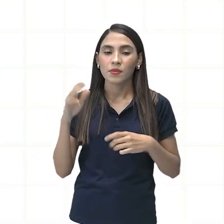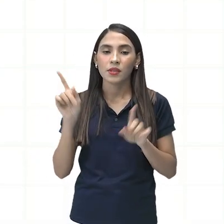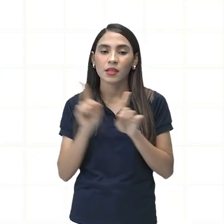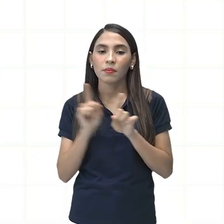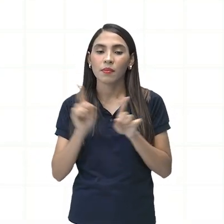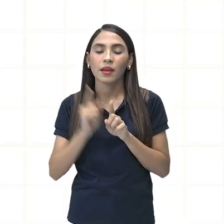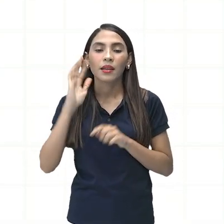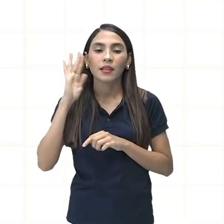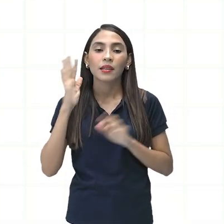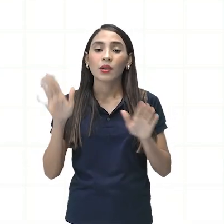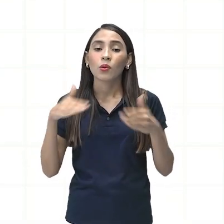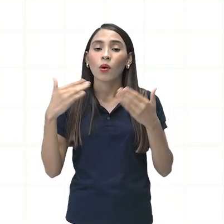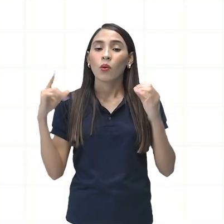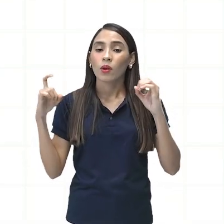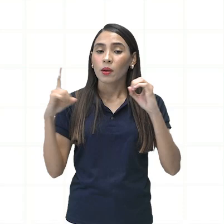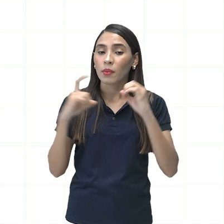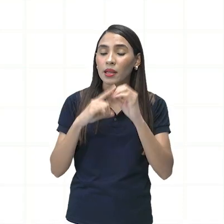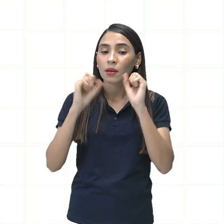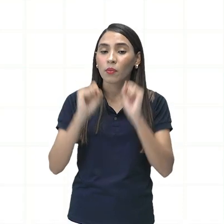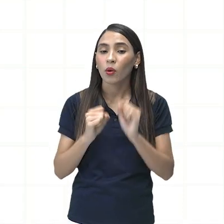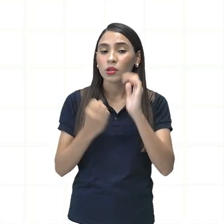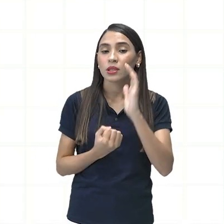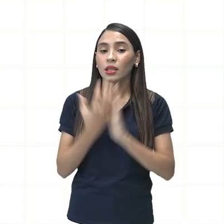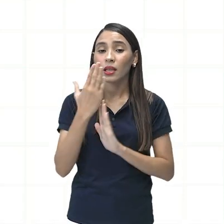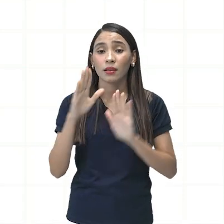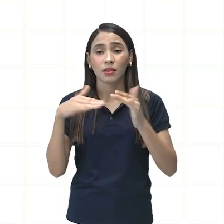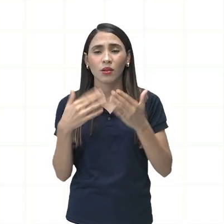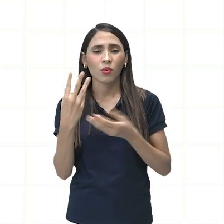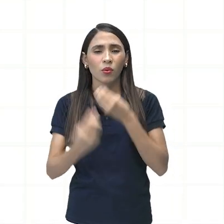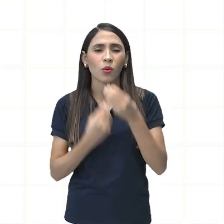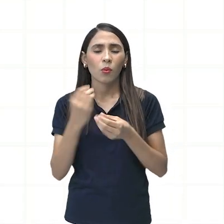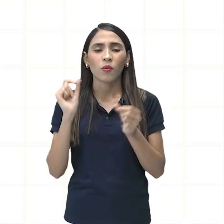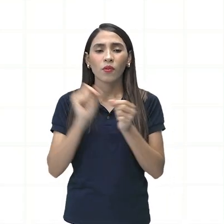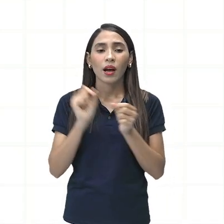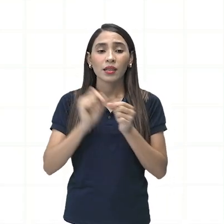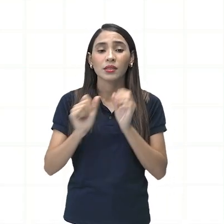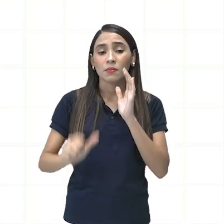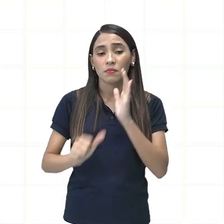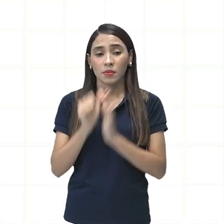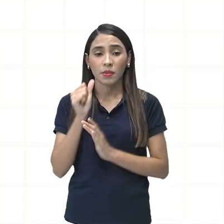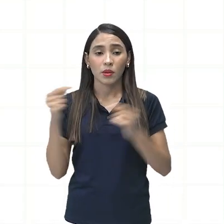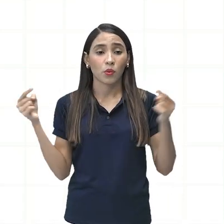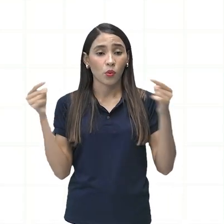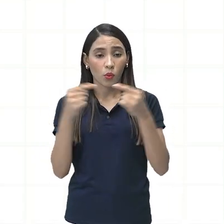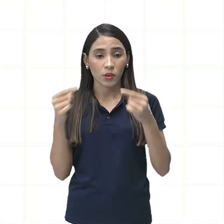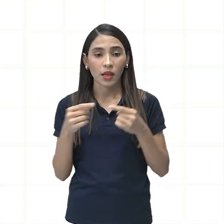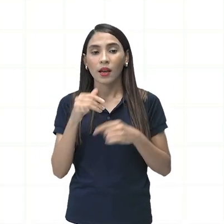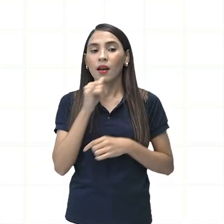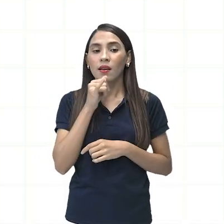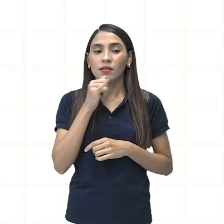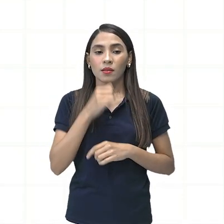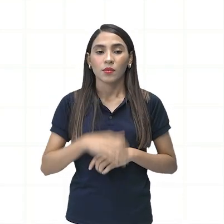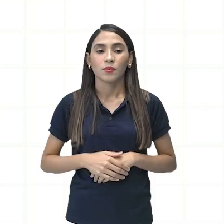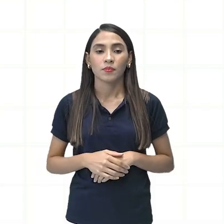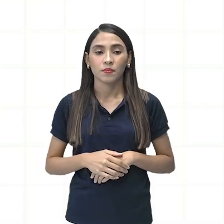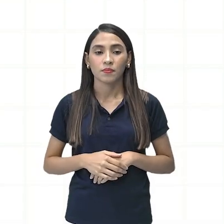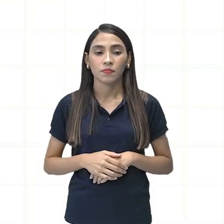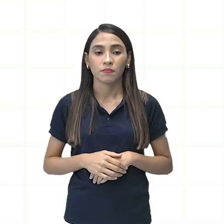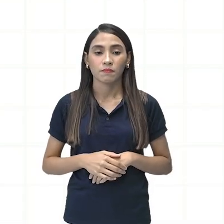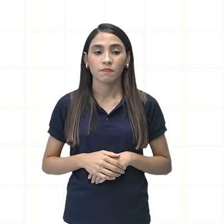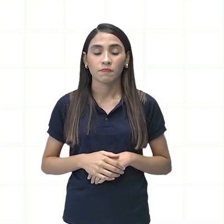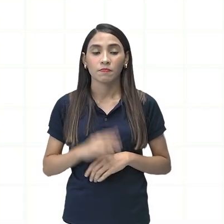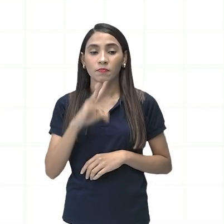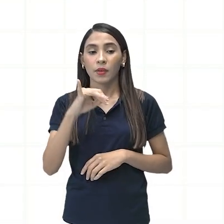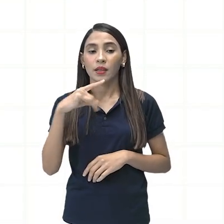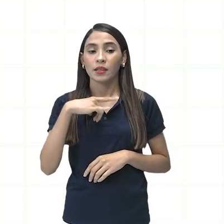entender quais são os gametas que ele pode originar. Como a gente faz isso? Primeiro, nós vamos combinar. Vejam vocês aqui. Então, a